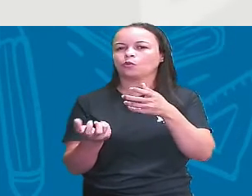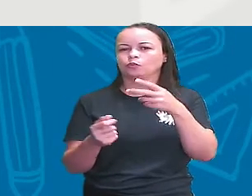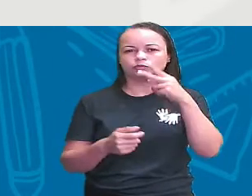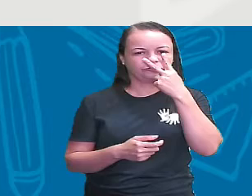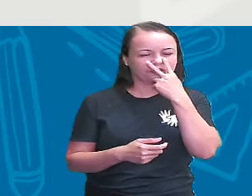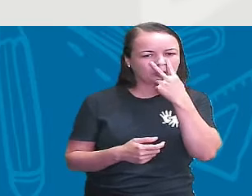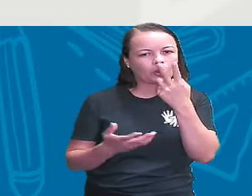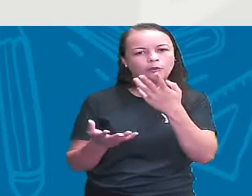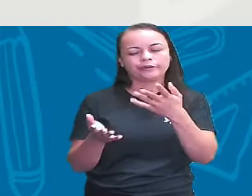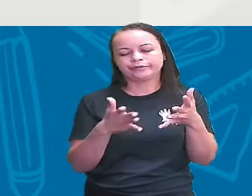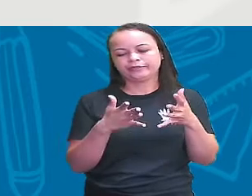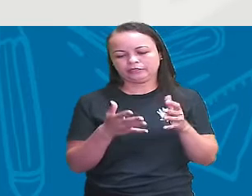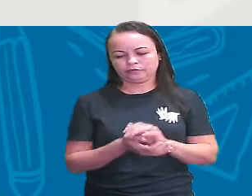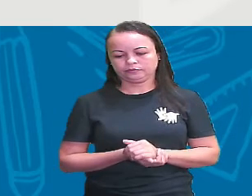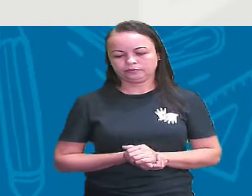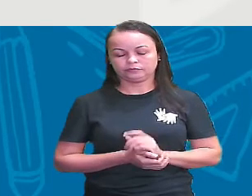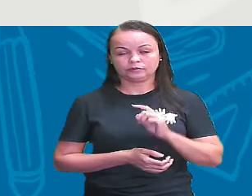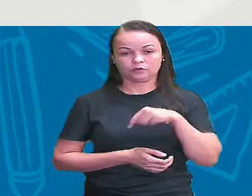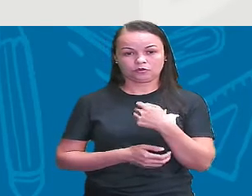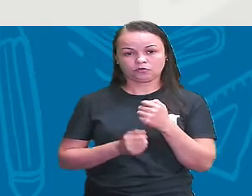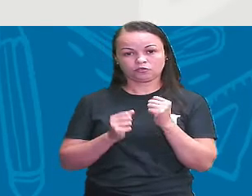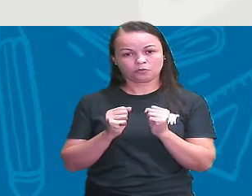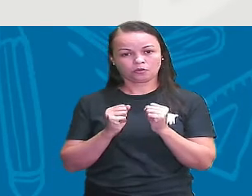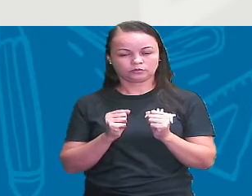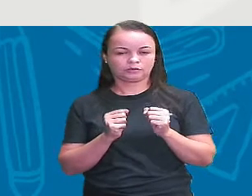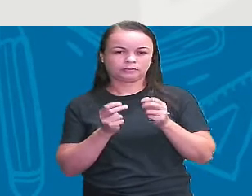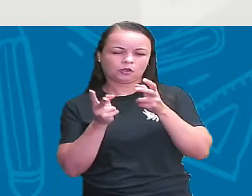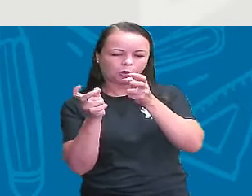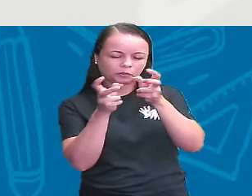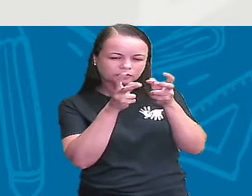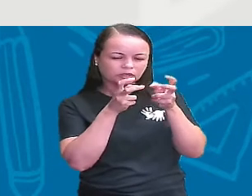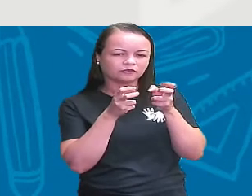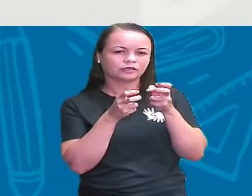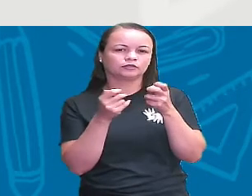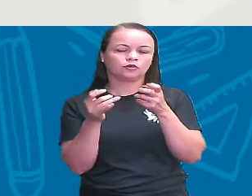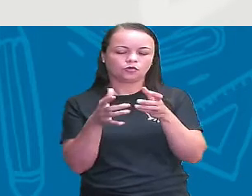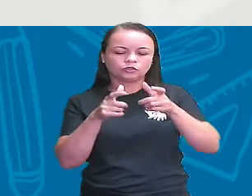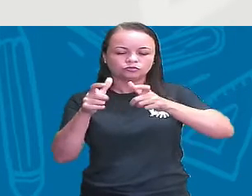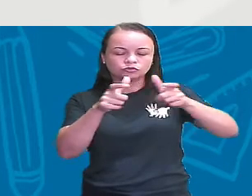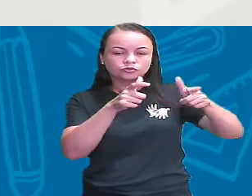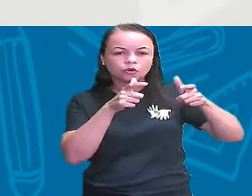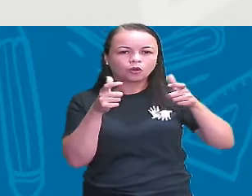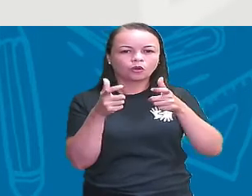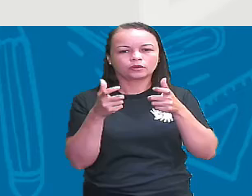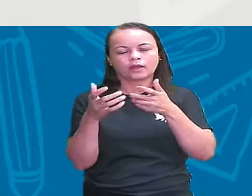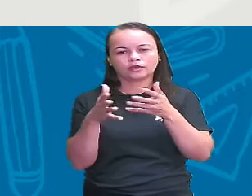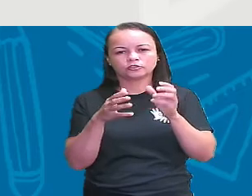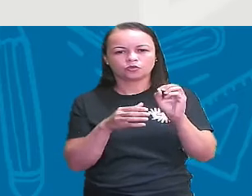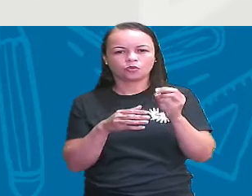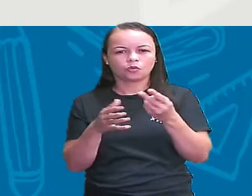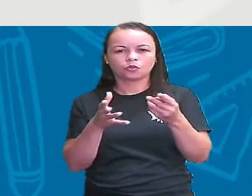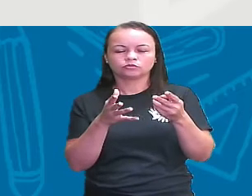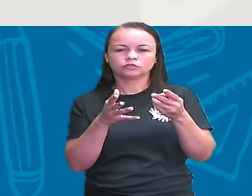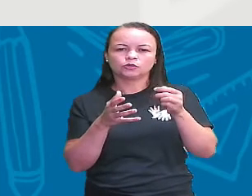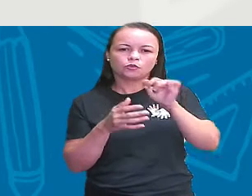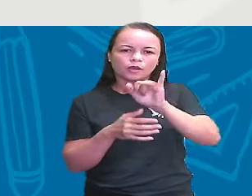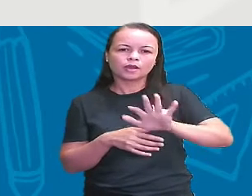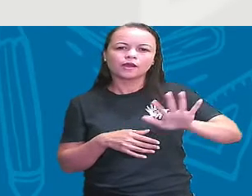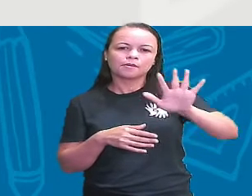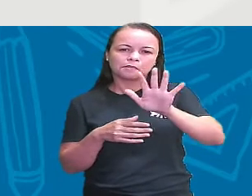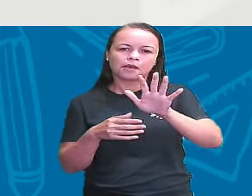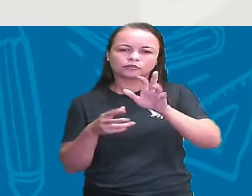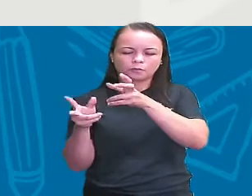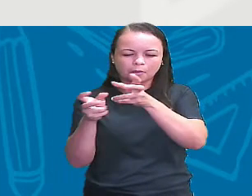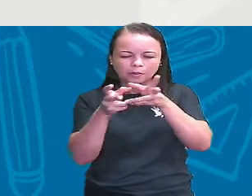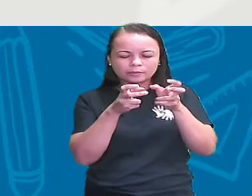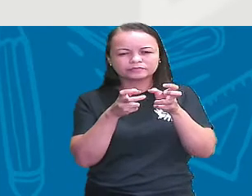Nós podemos ser observadores da paisagem diretamente ou ser observadores de uma representação da imagem. São